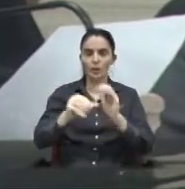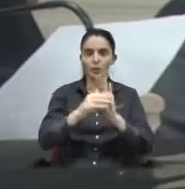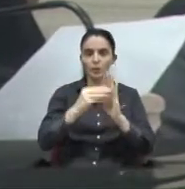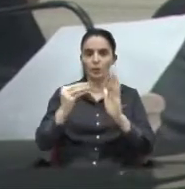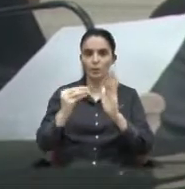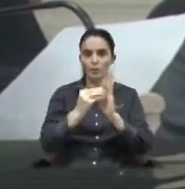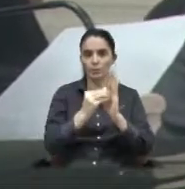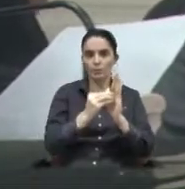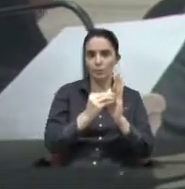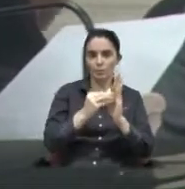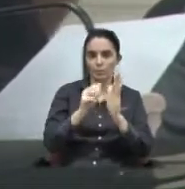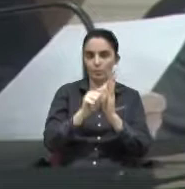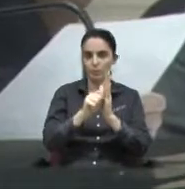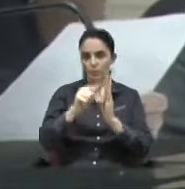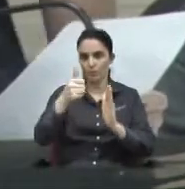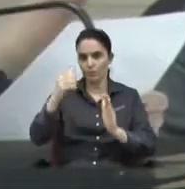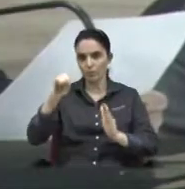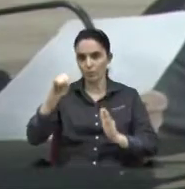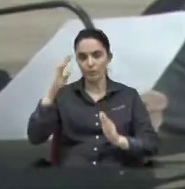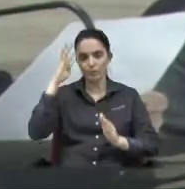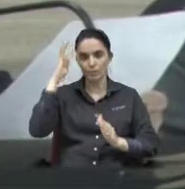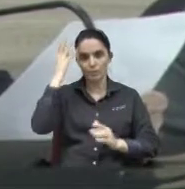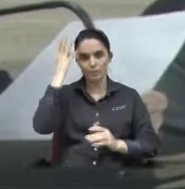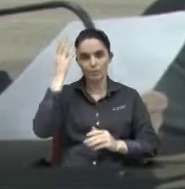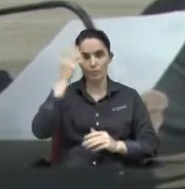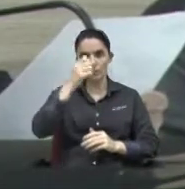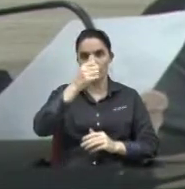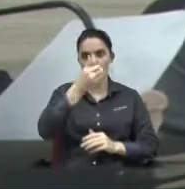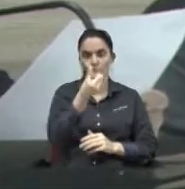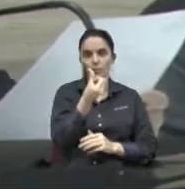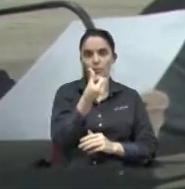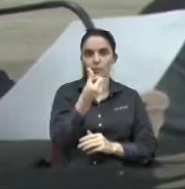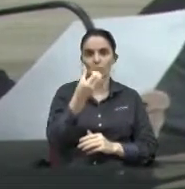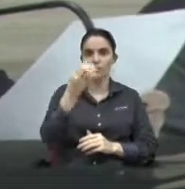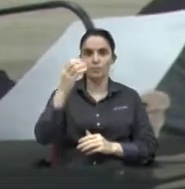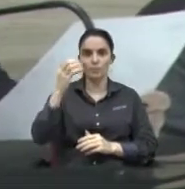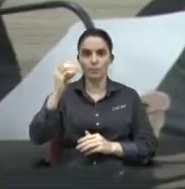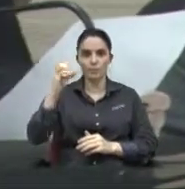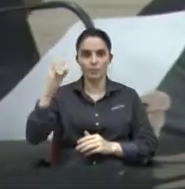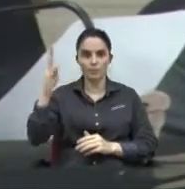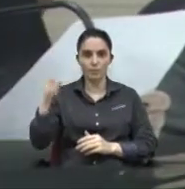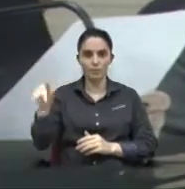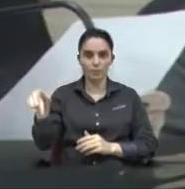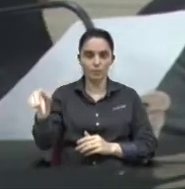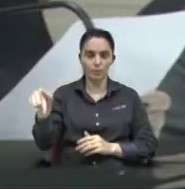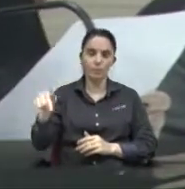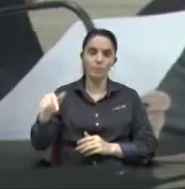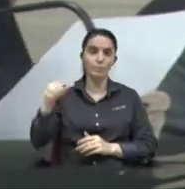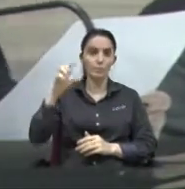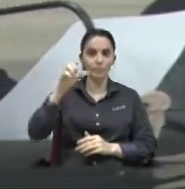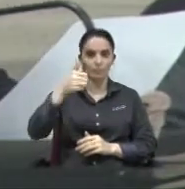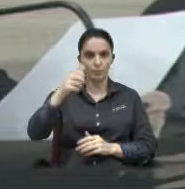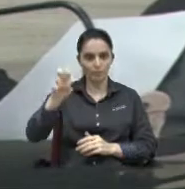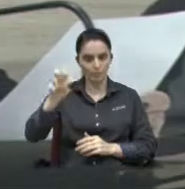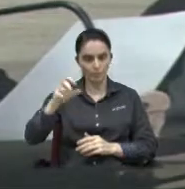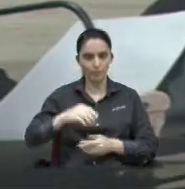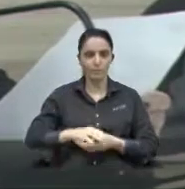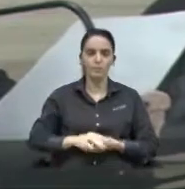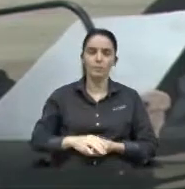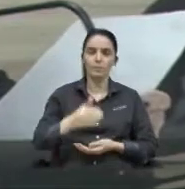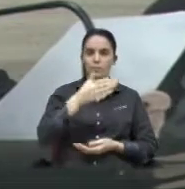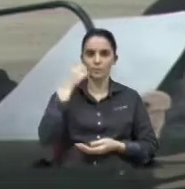artigo 18, todos da resolução número 600/15, para melhor detalhamento